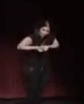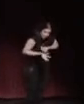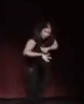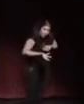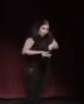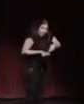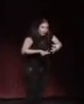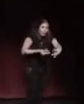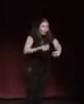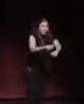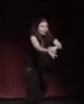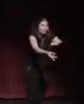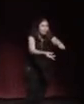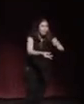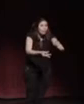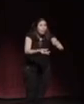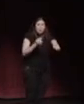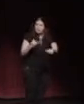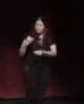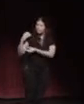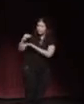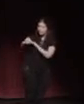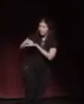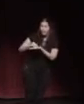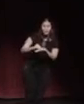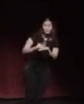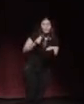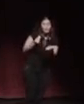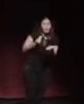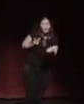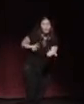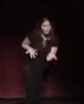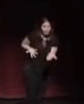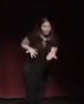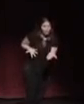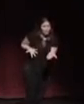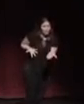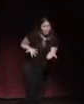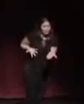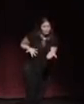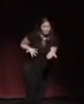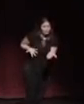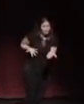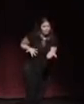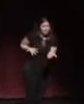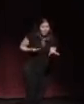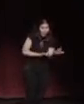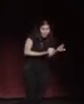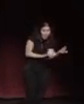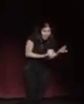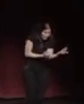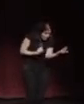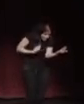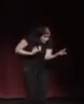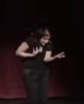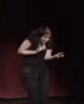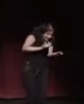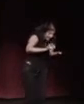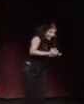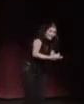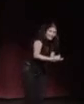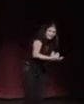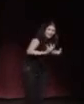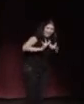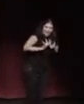humano? Porque a gente não vai se passar desse gesto humano. O bebê precisa ser acolhido. Ele